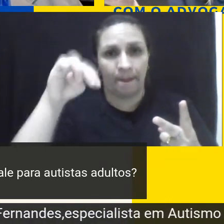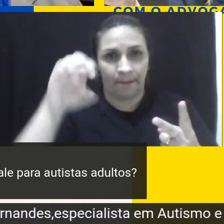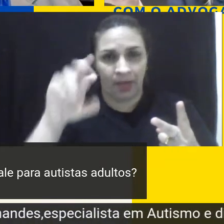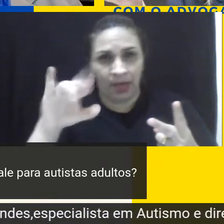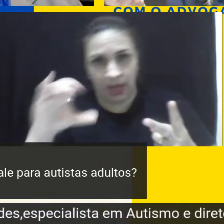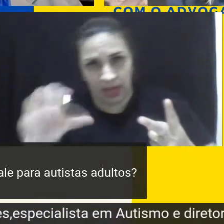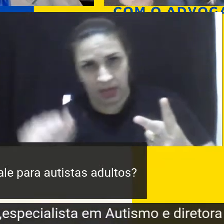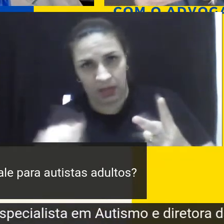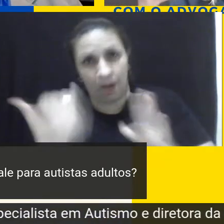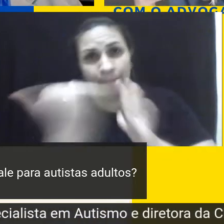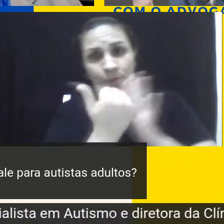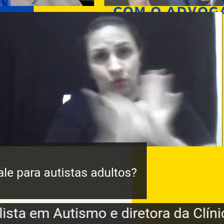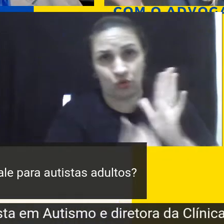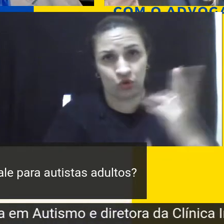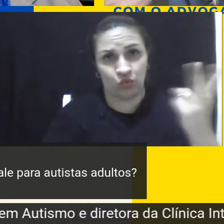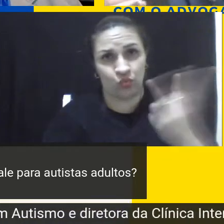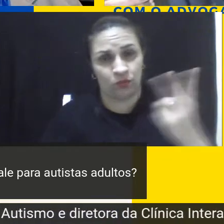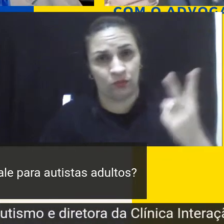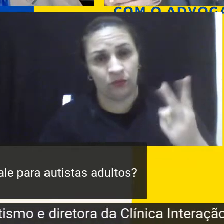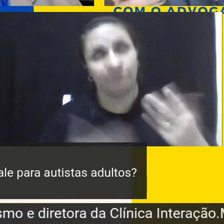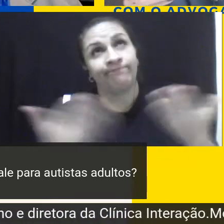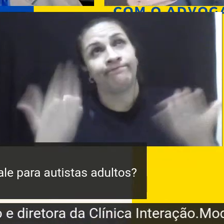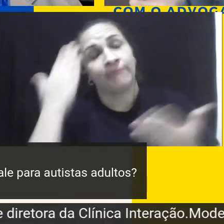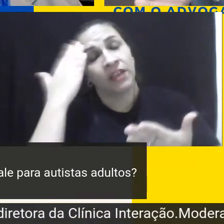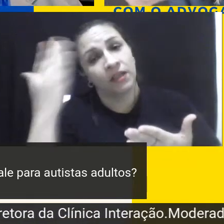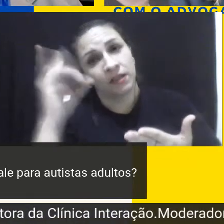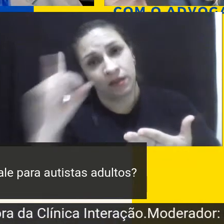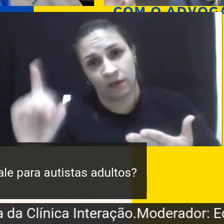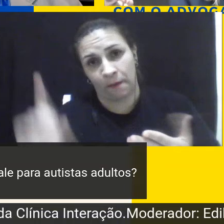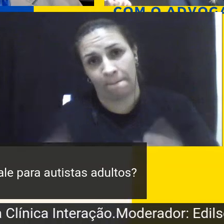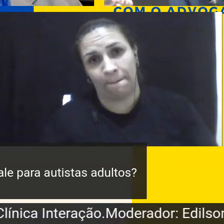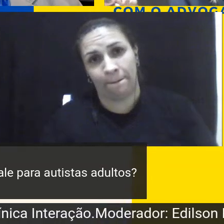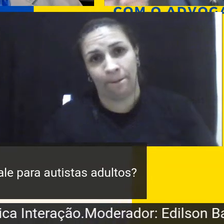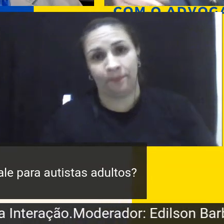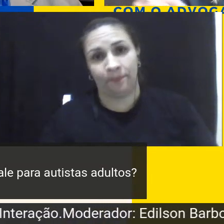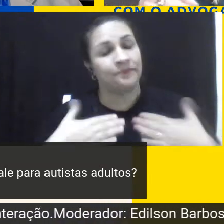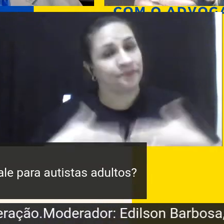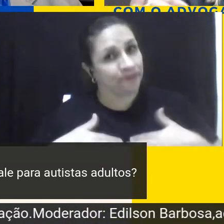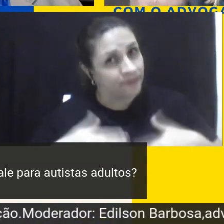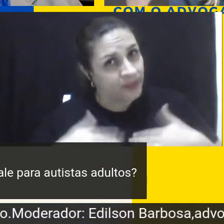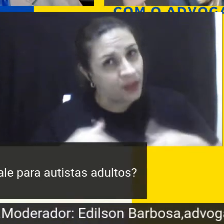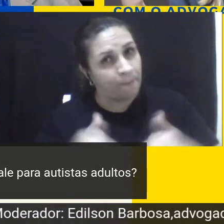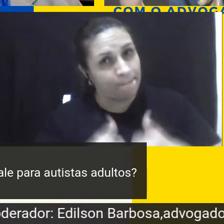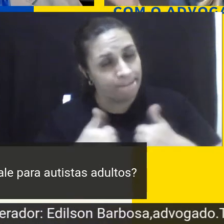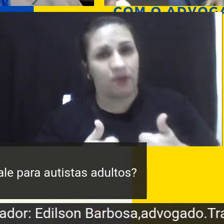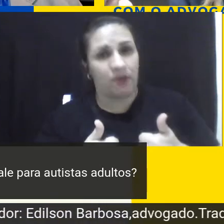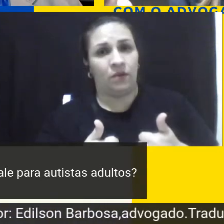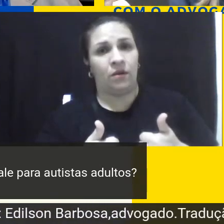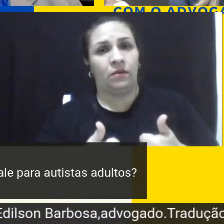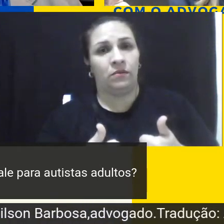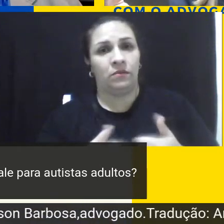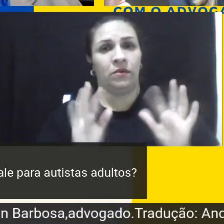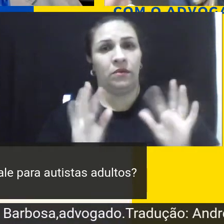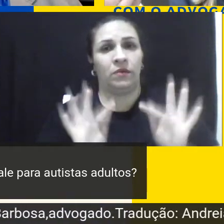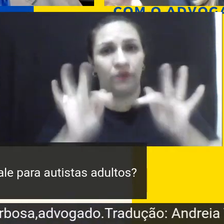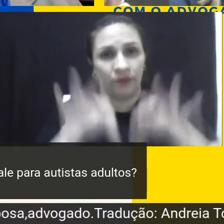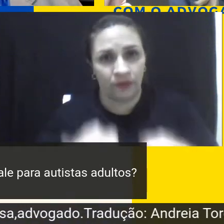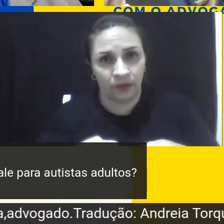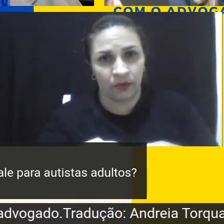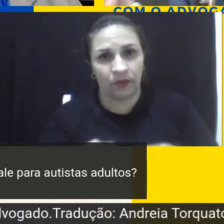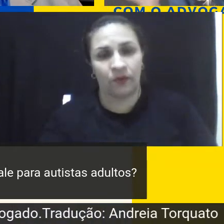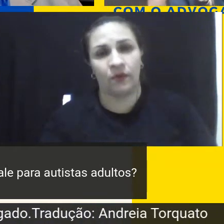esse projeto. Então, hoje, graças a Deus, a gente está numa tranquilidade e a gente está encerrando a parceria